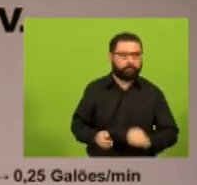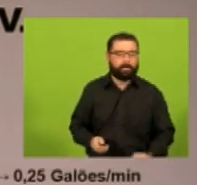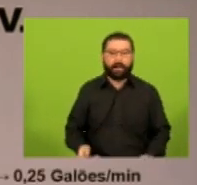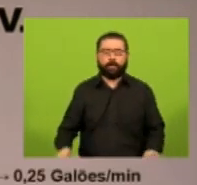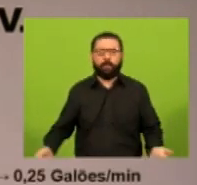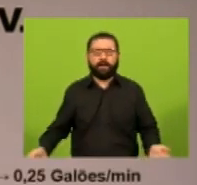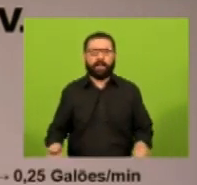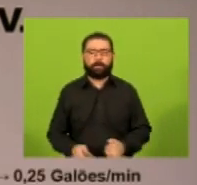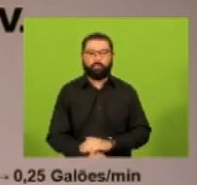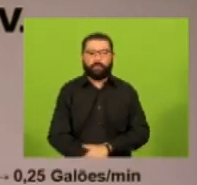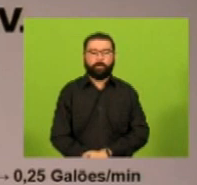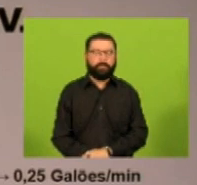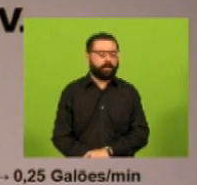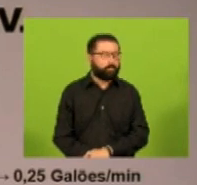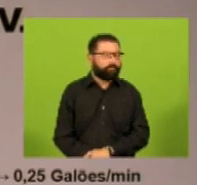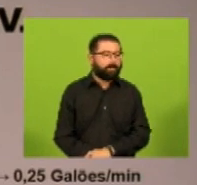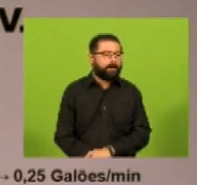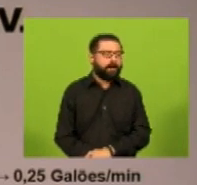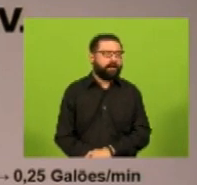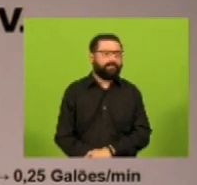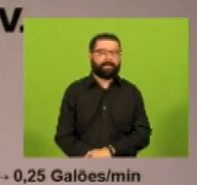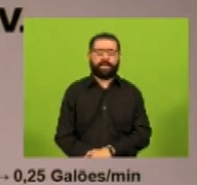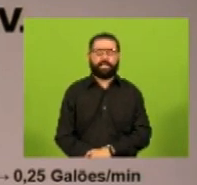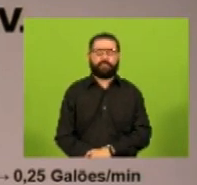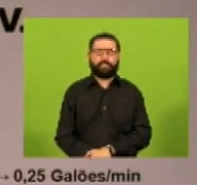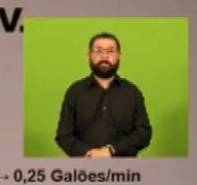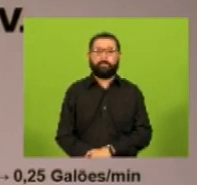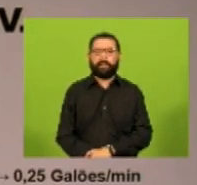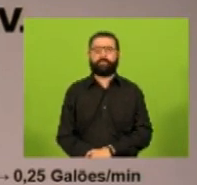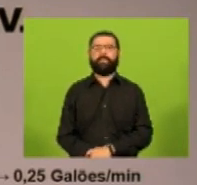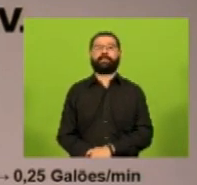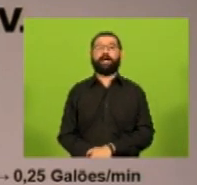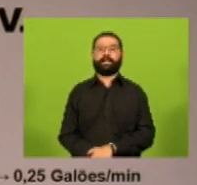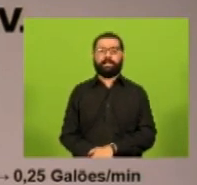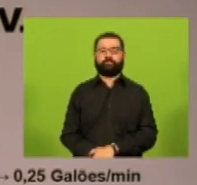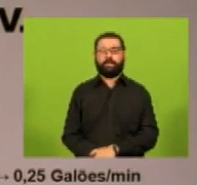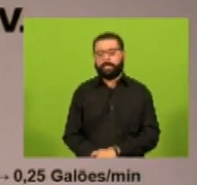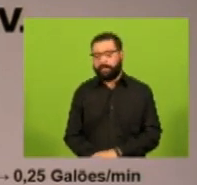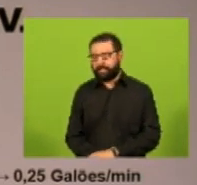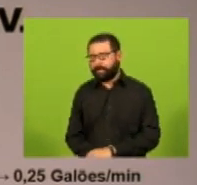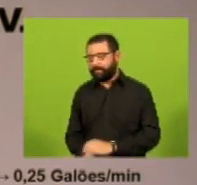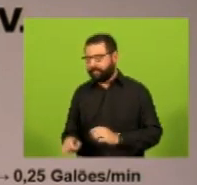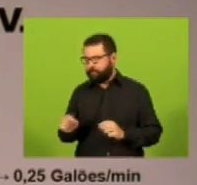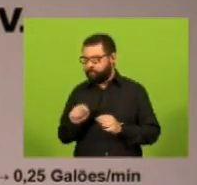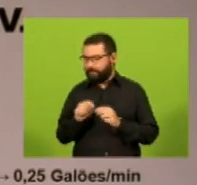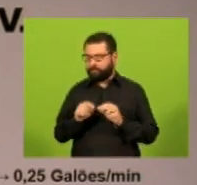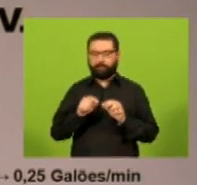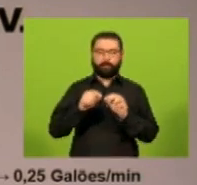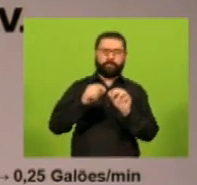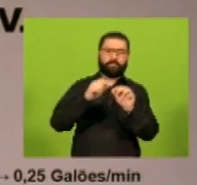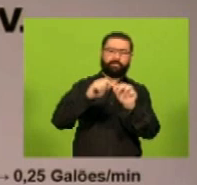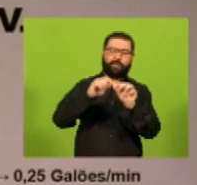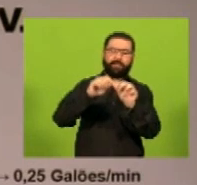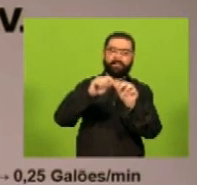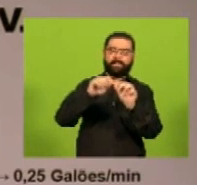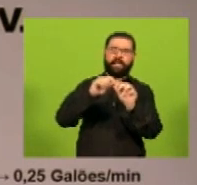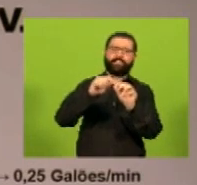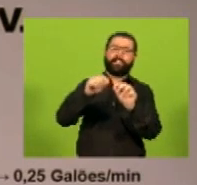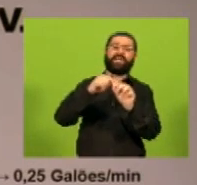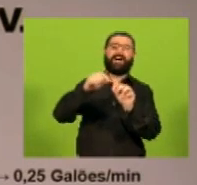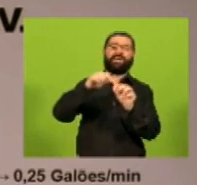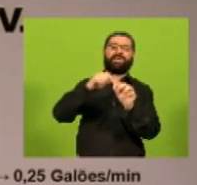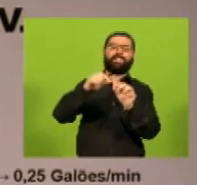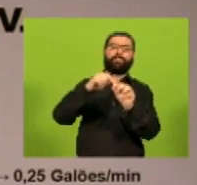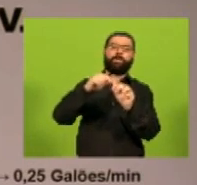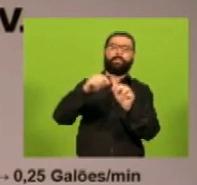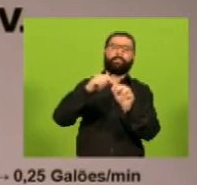E aí? A nomenclatura do bico, ela vai estar também padronizada. E essa nomenclatura do bico vem